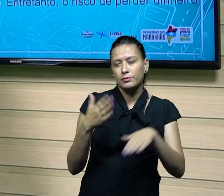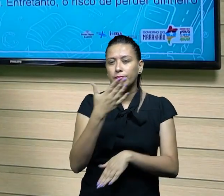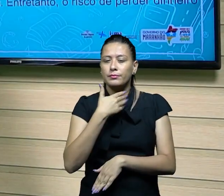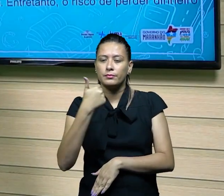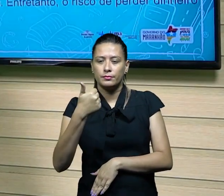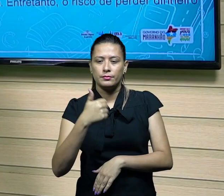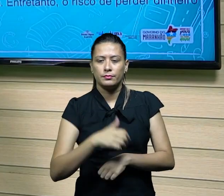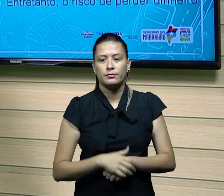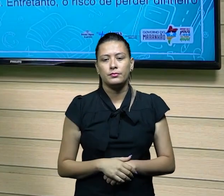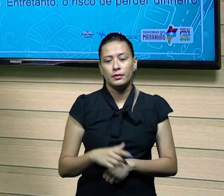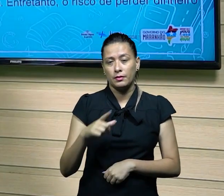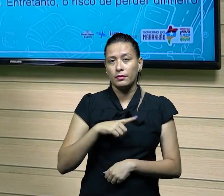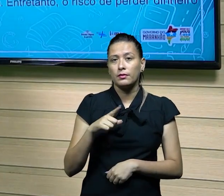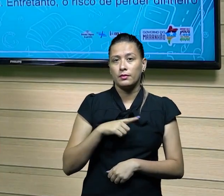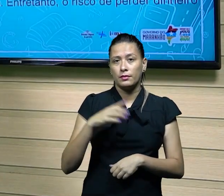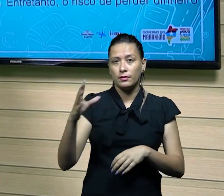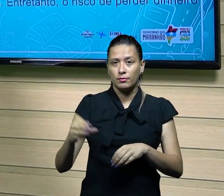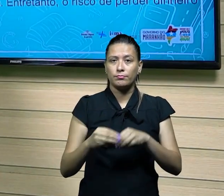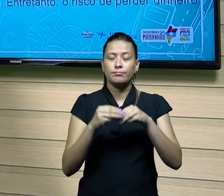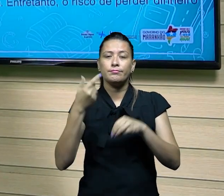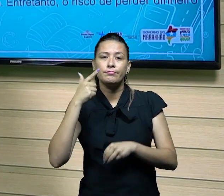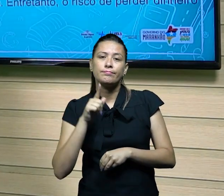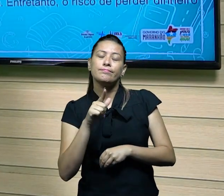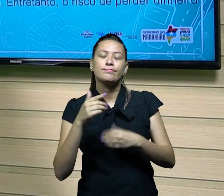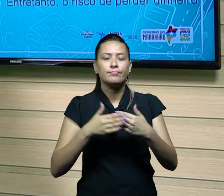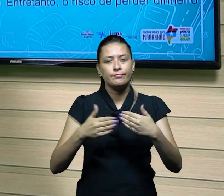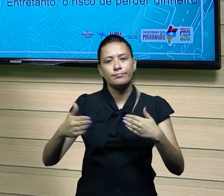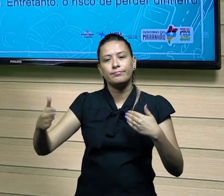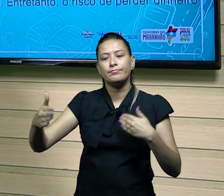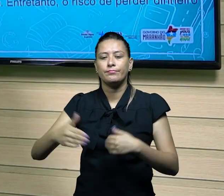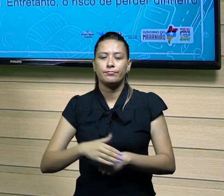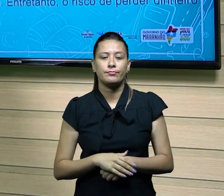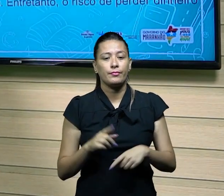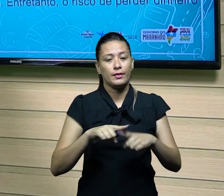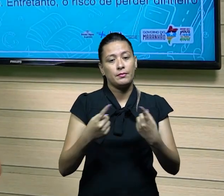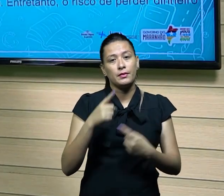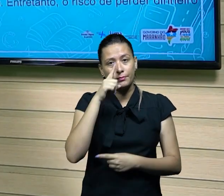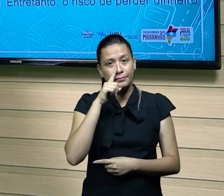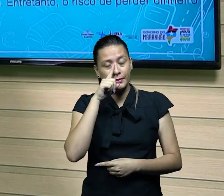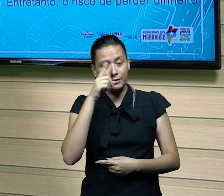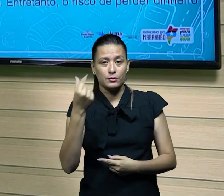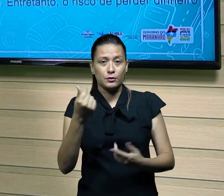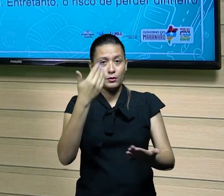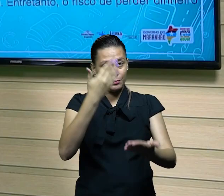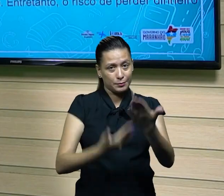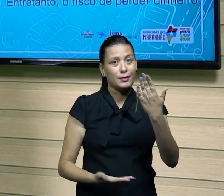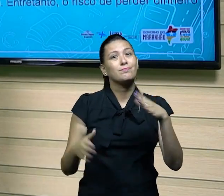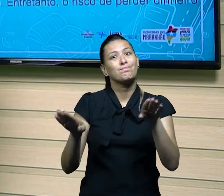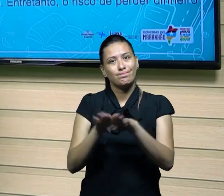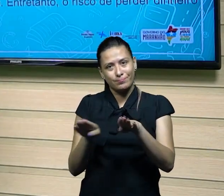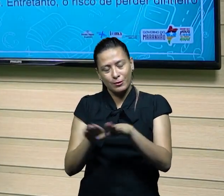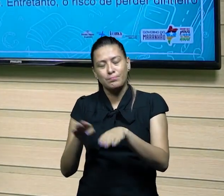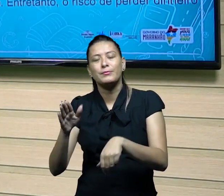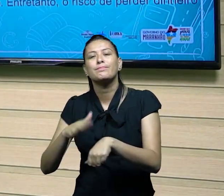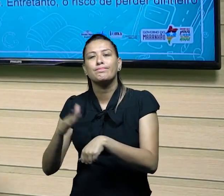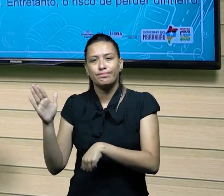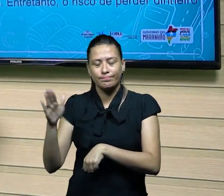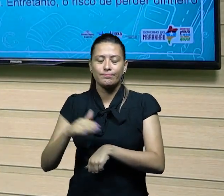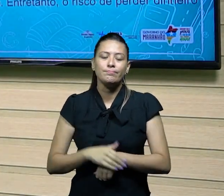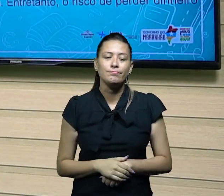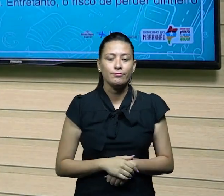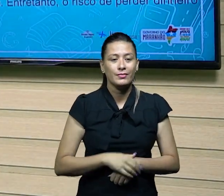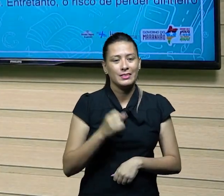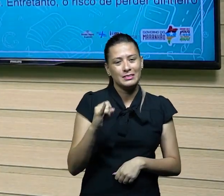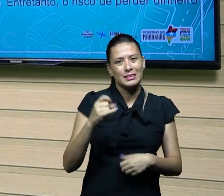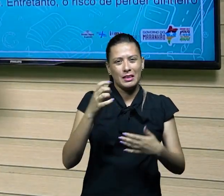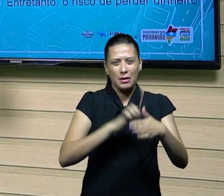ter filiais sendo fechadas assim por diante, eu tenho um risco de quebrar, de perder esse valor que eu investi nela. Então, é um investimento que gera o quê?